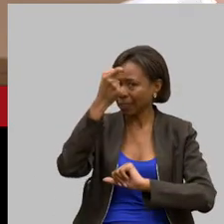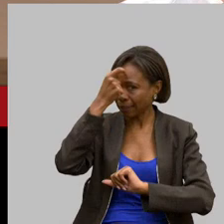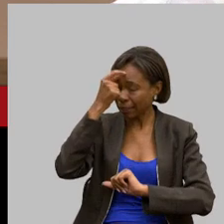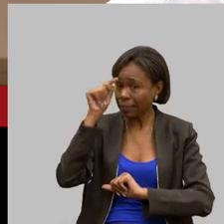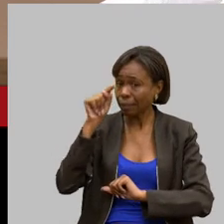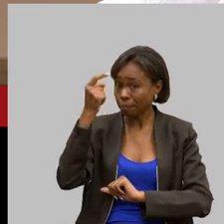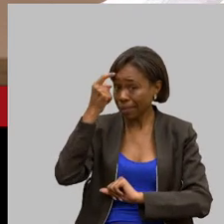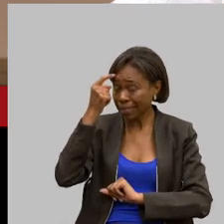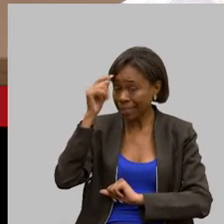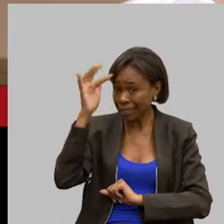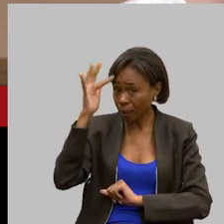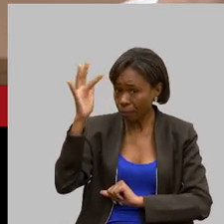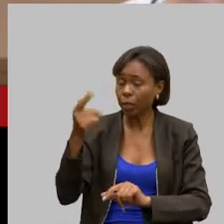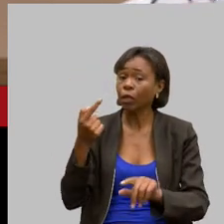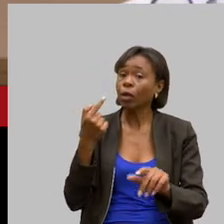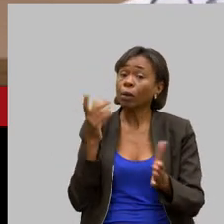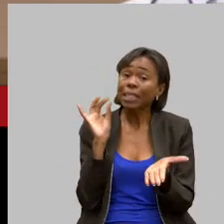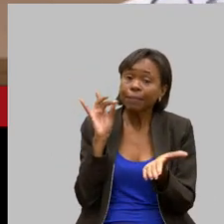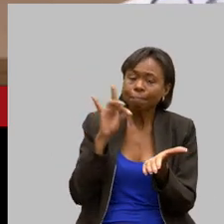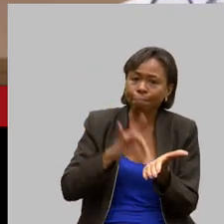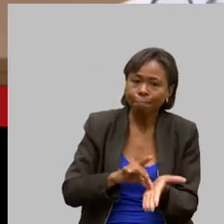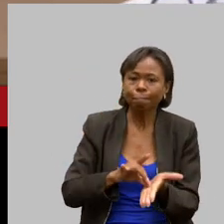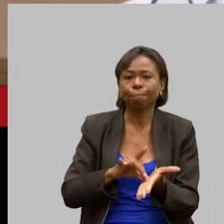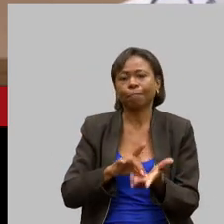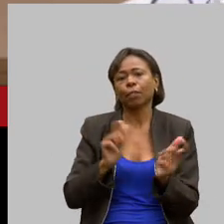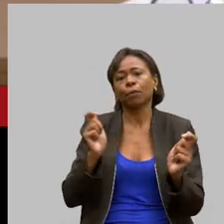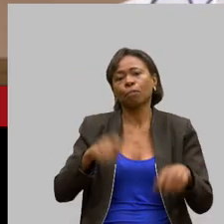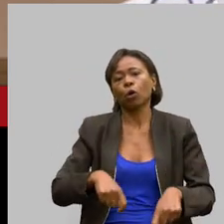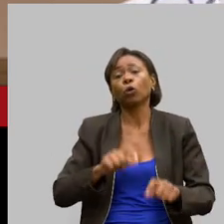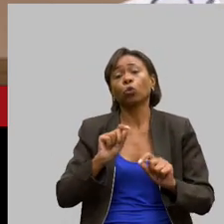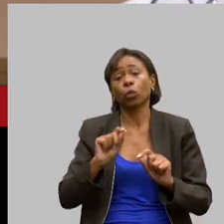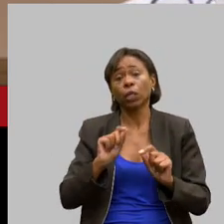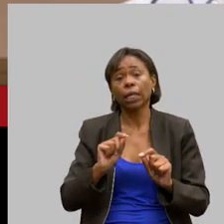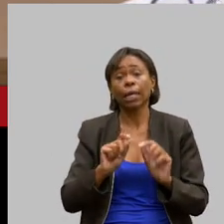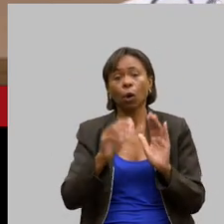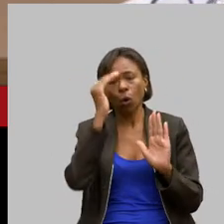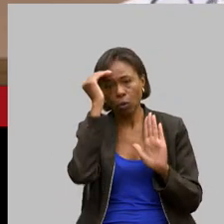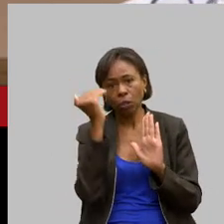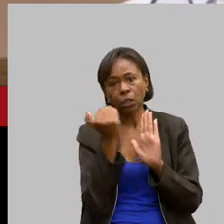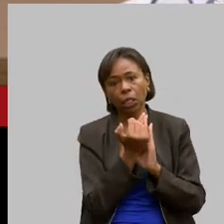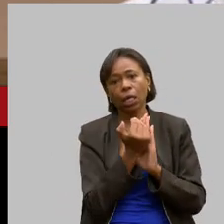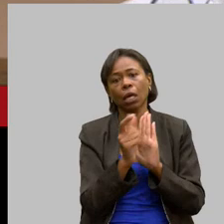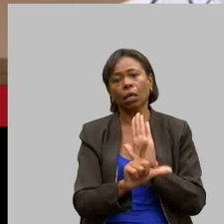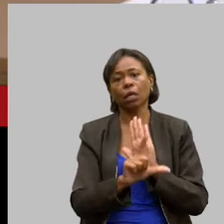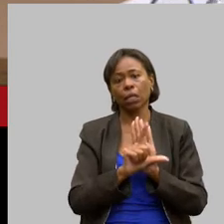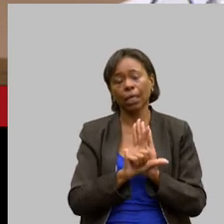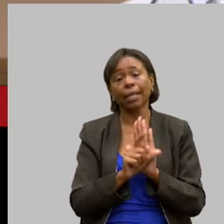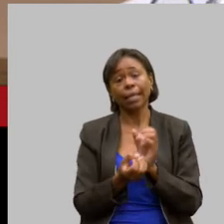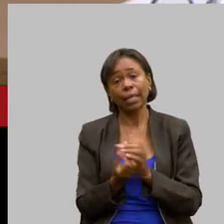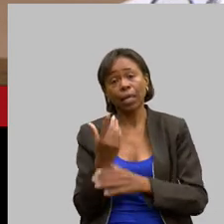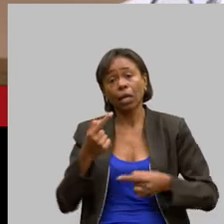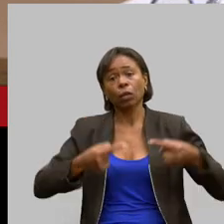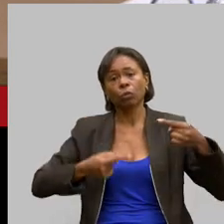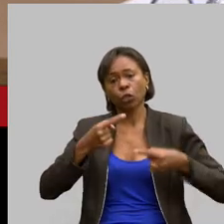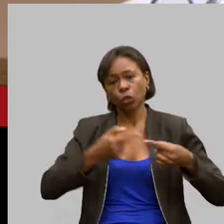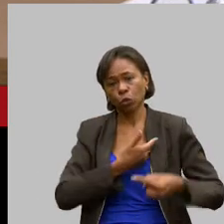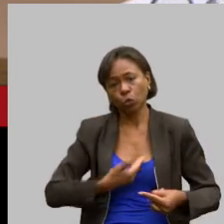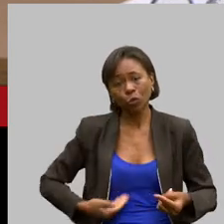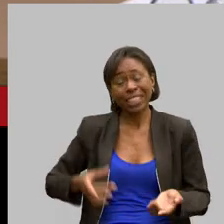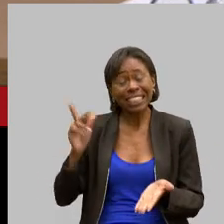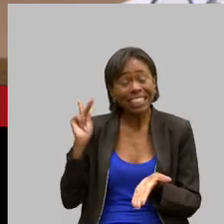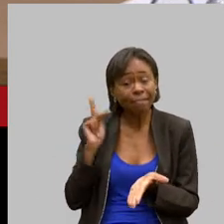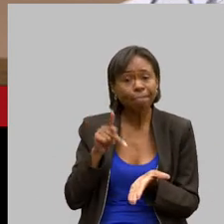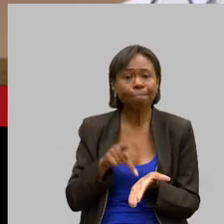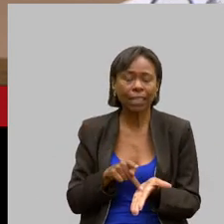fato fazer com que a gente tenha cumprimento das leis e políticas públicas efetivas sendo